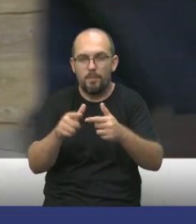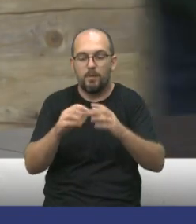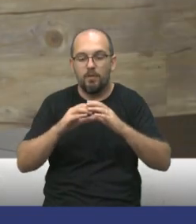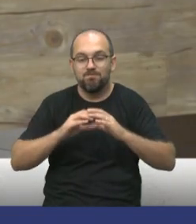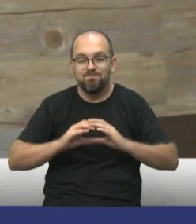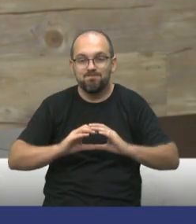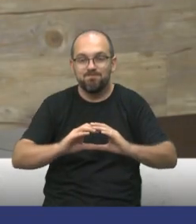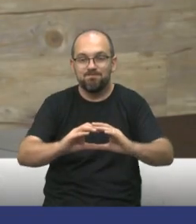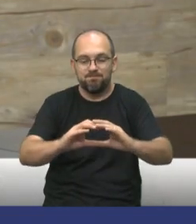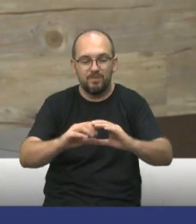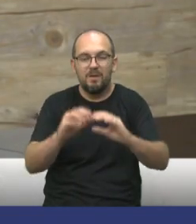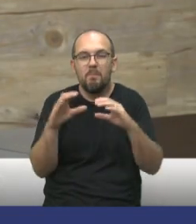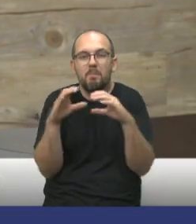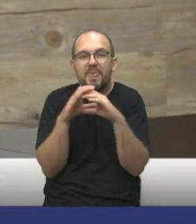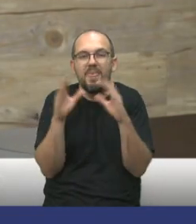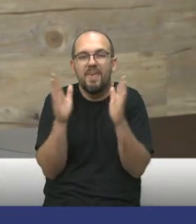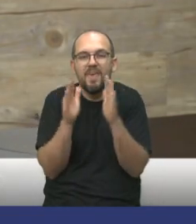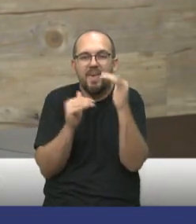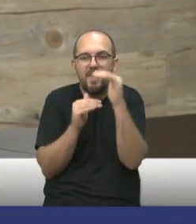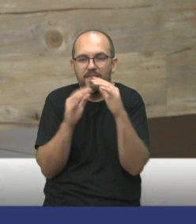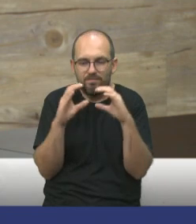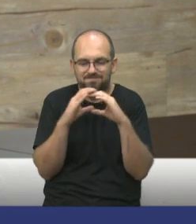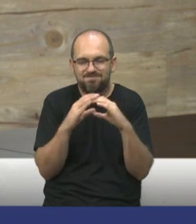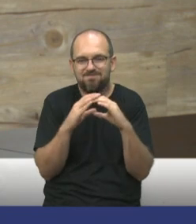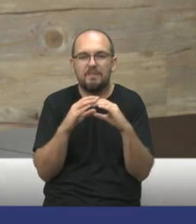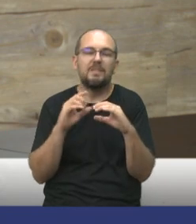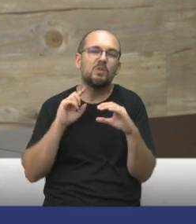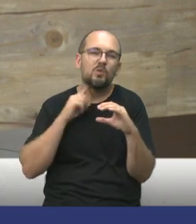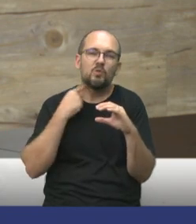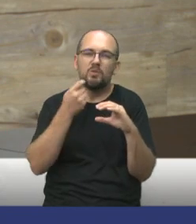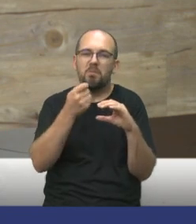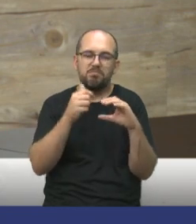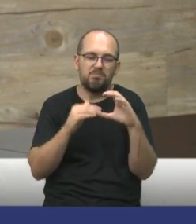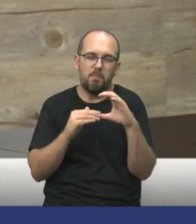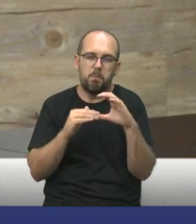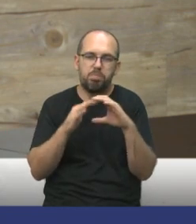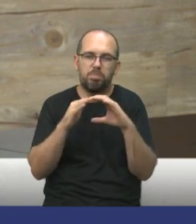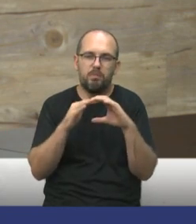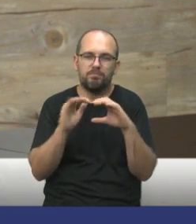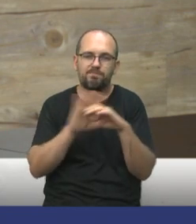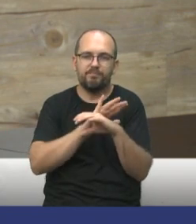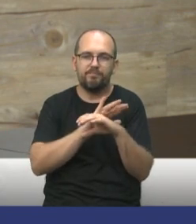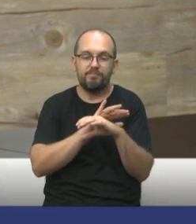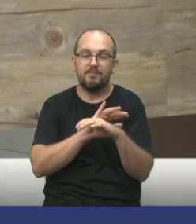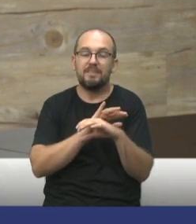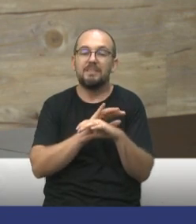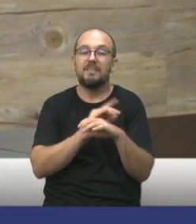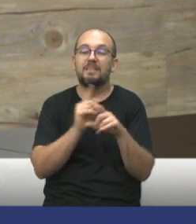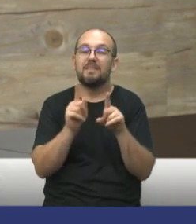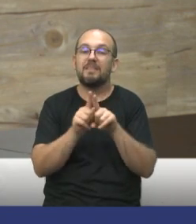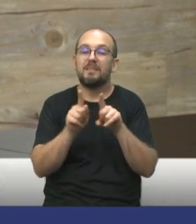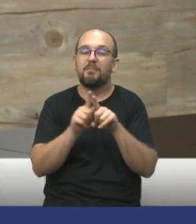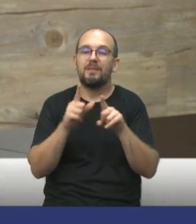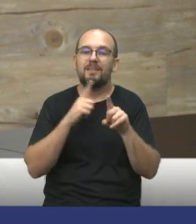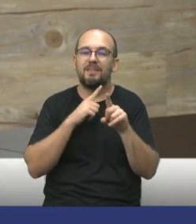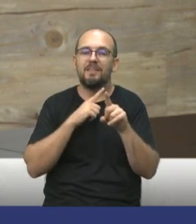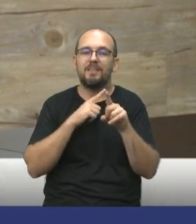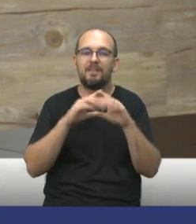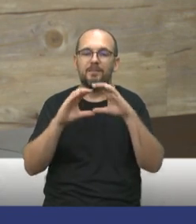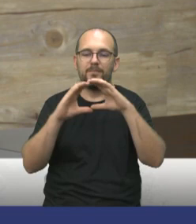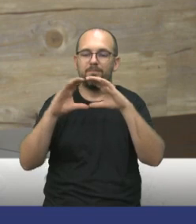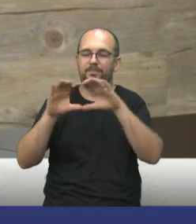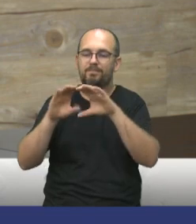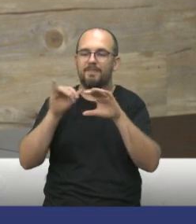tubulação pequena, tá? Então eles acabam acumulando a sujeira muito mais rápido e com declive muito pequeno.